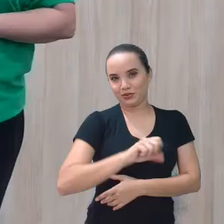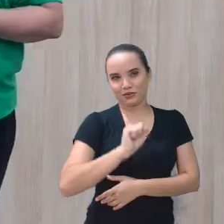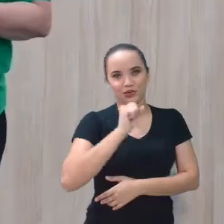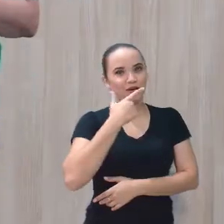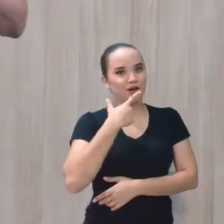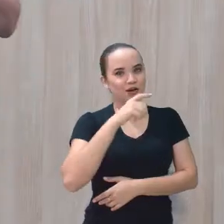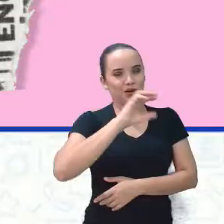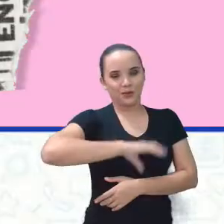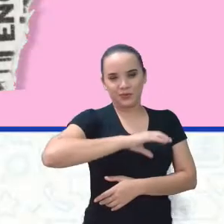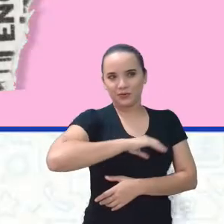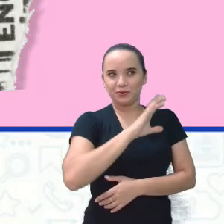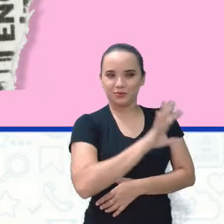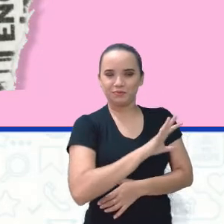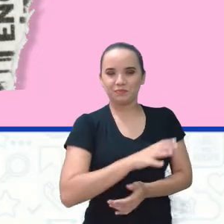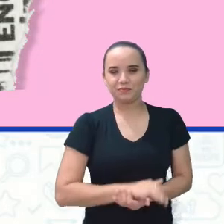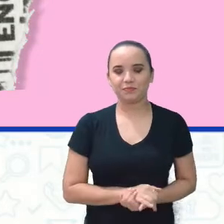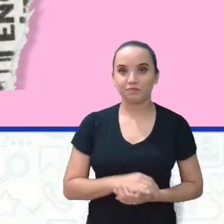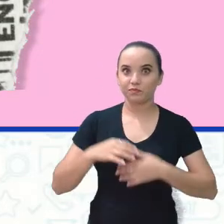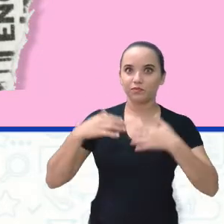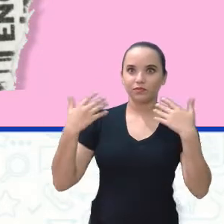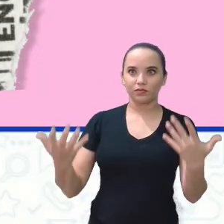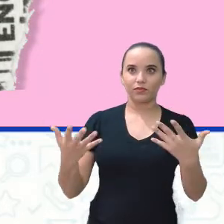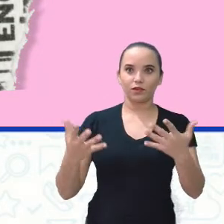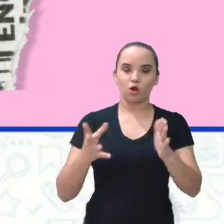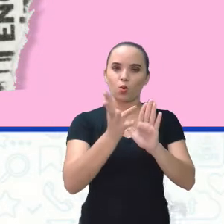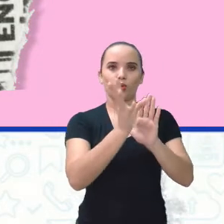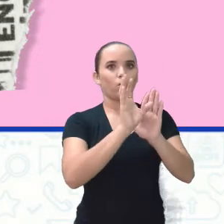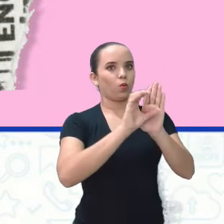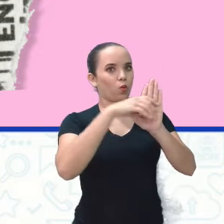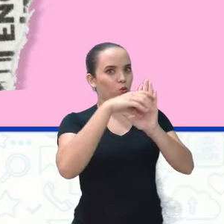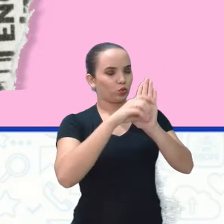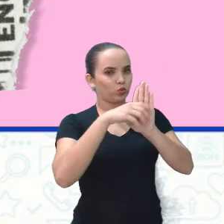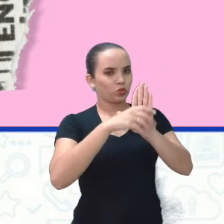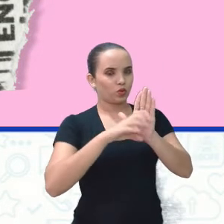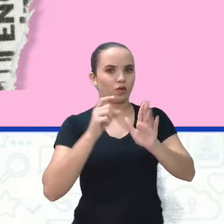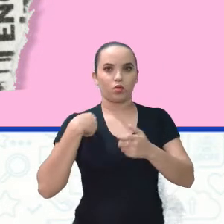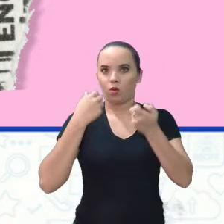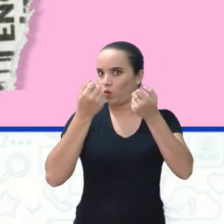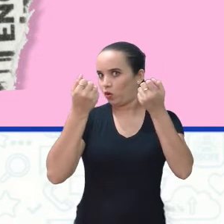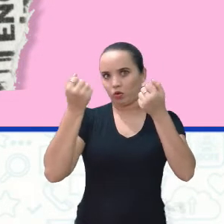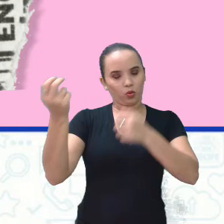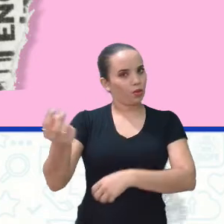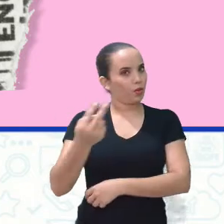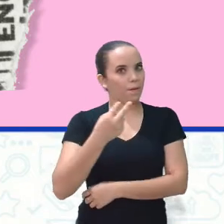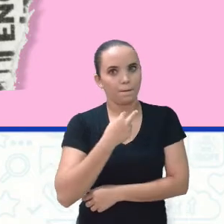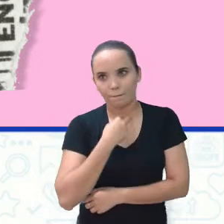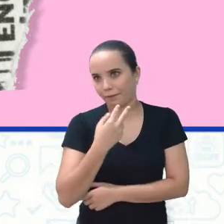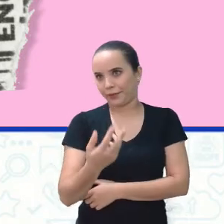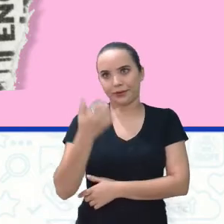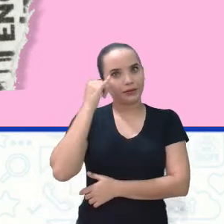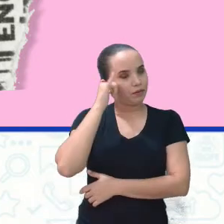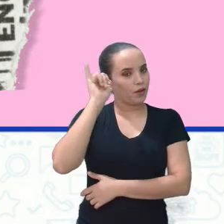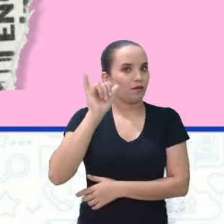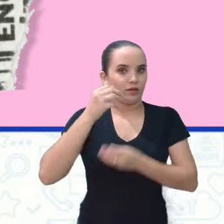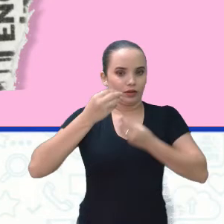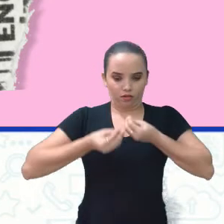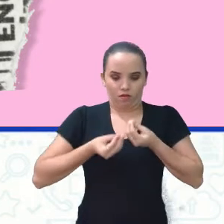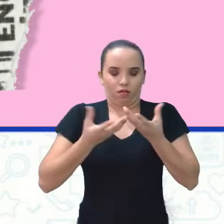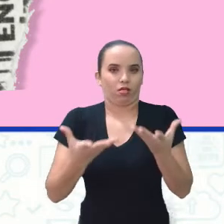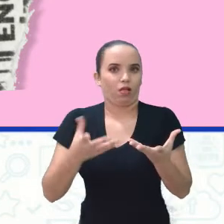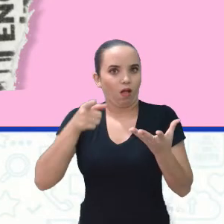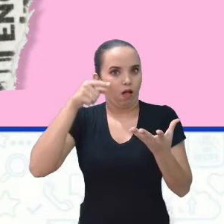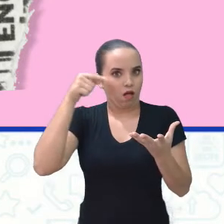Então, conceituando o que é manchete, que eu não posso deixar, não é, de trazer essa informação para vocês,